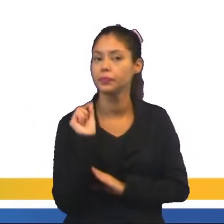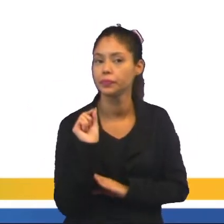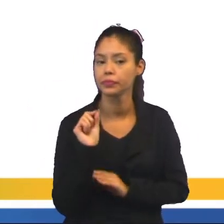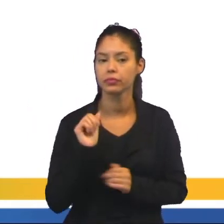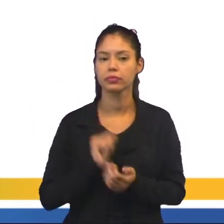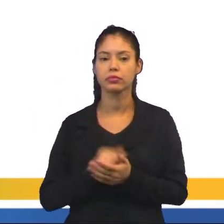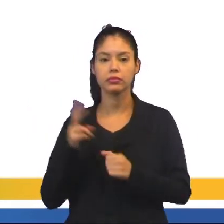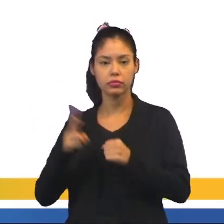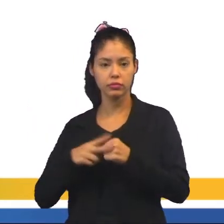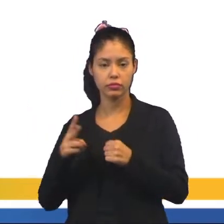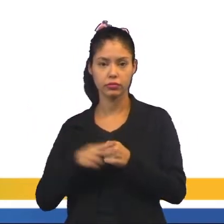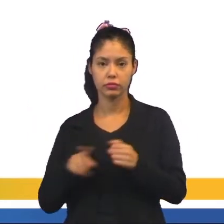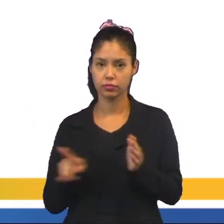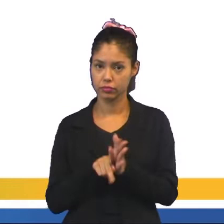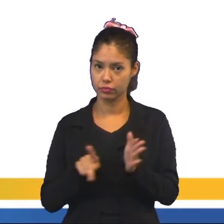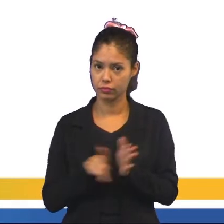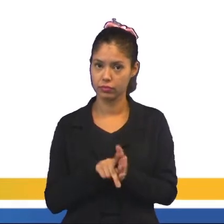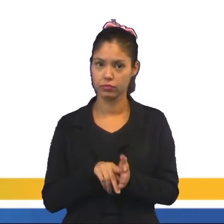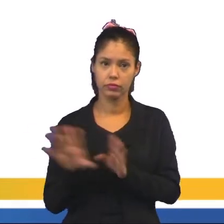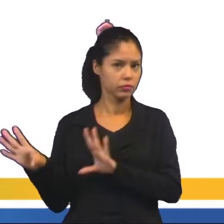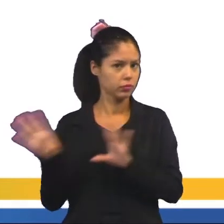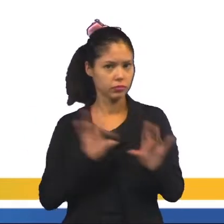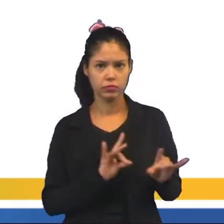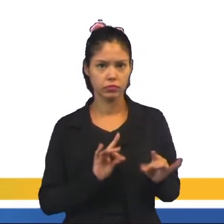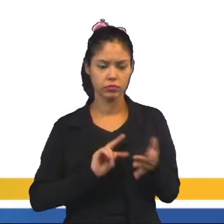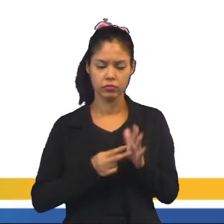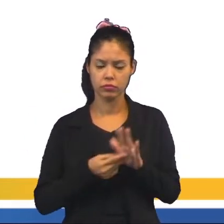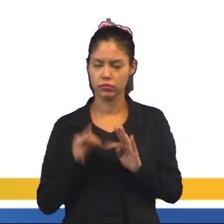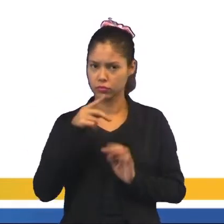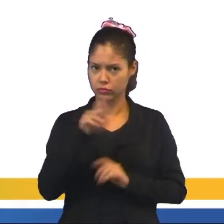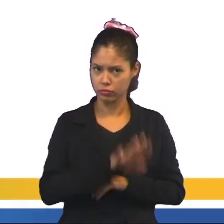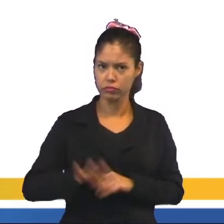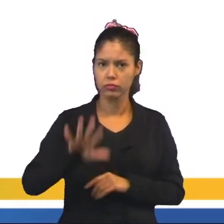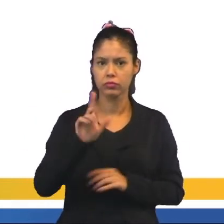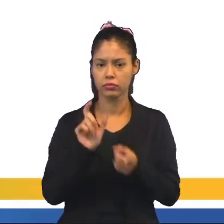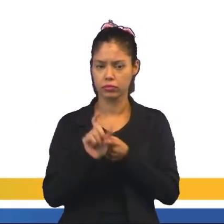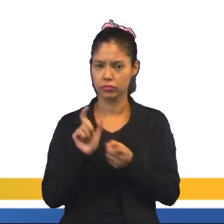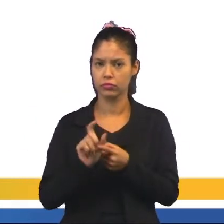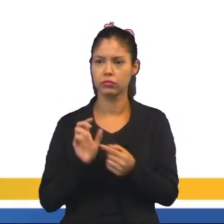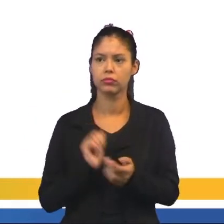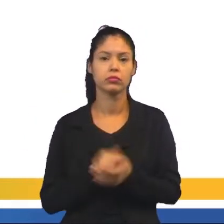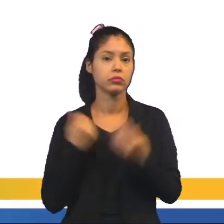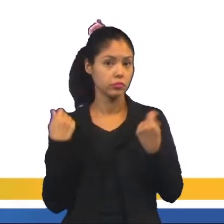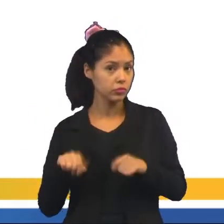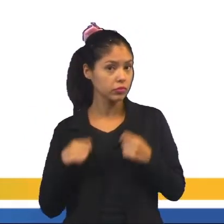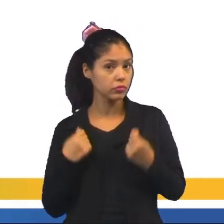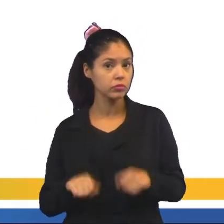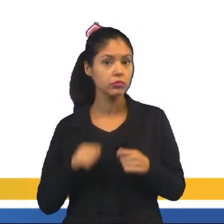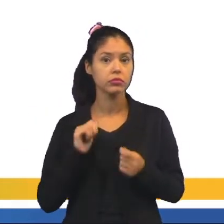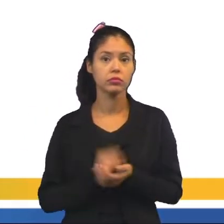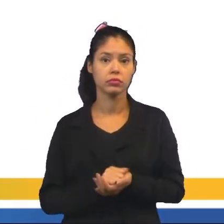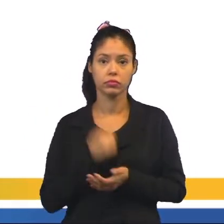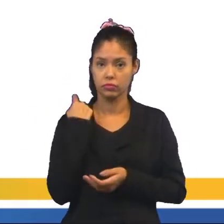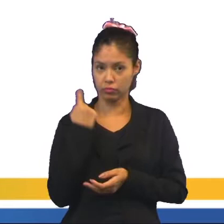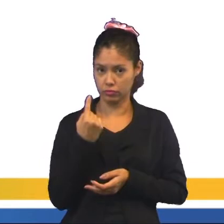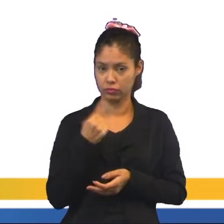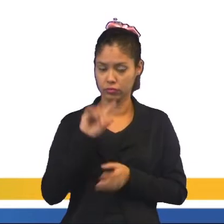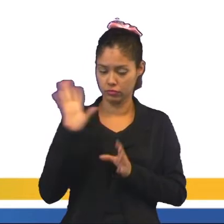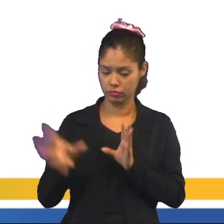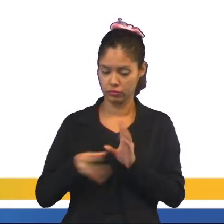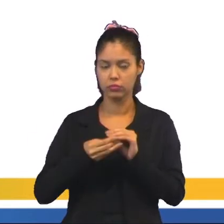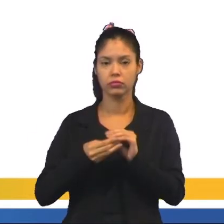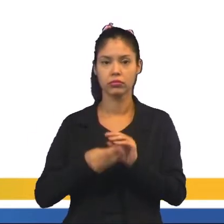que o verbo por ser próprio não traz o significado do total da palavra né ele precisa de um